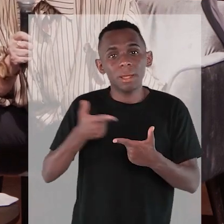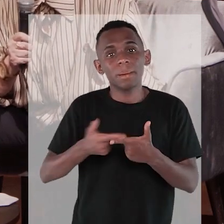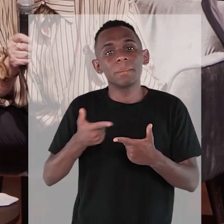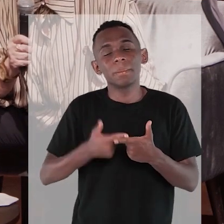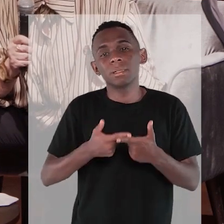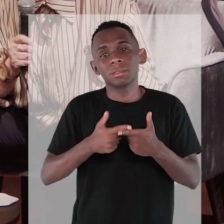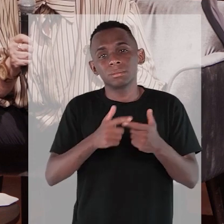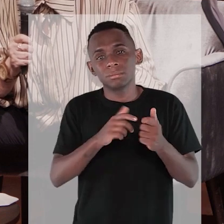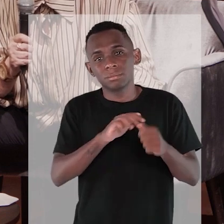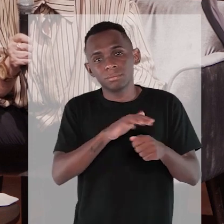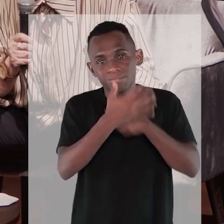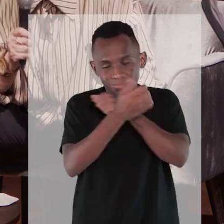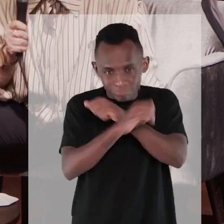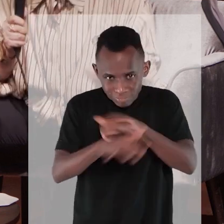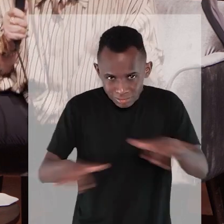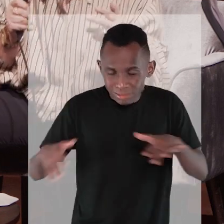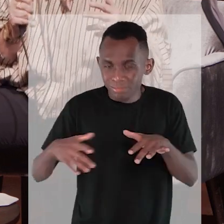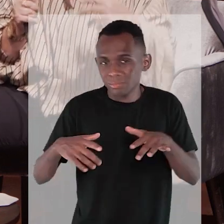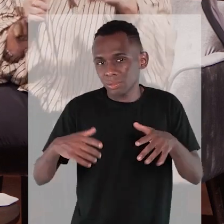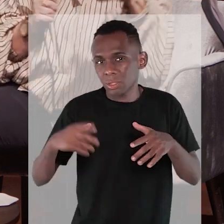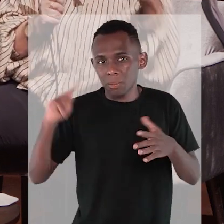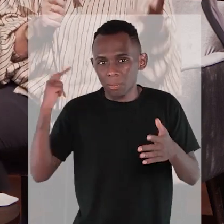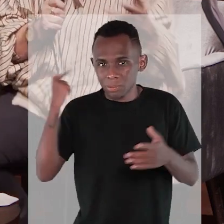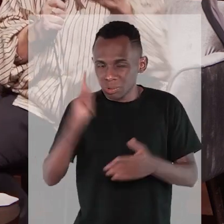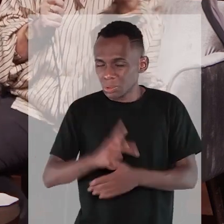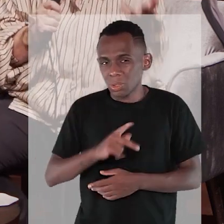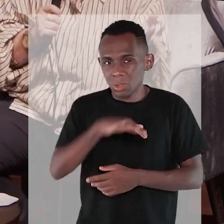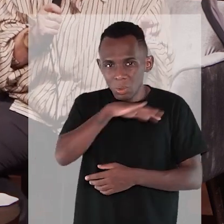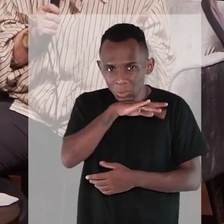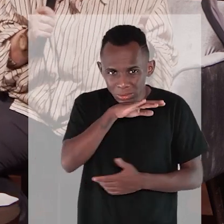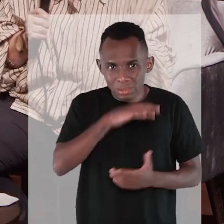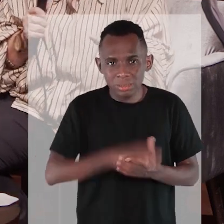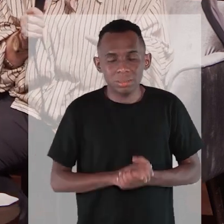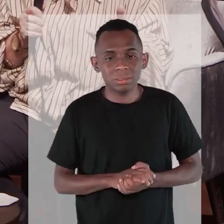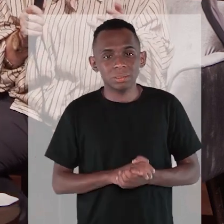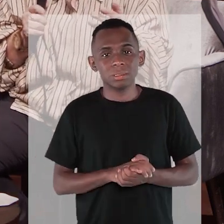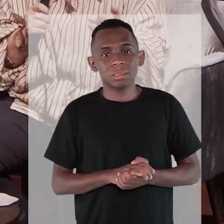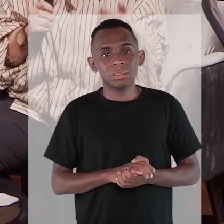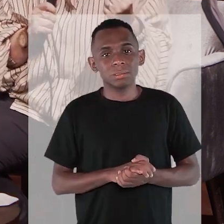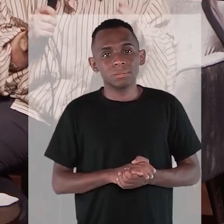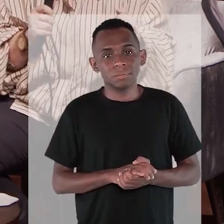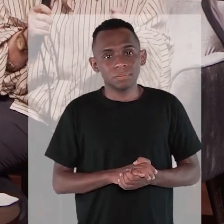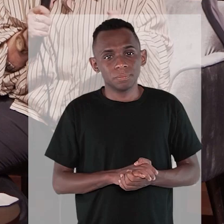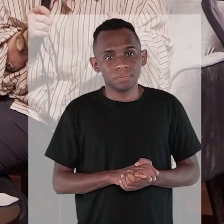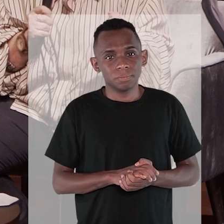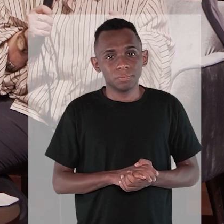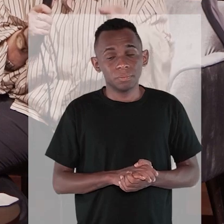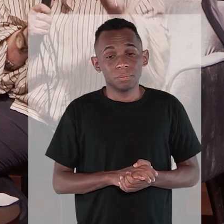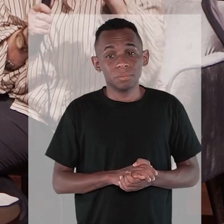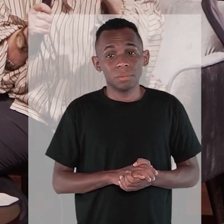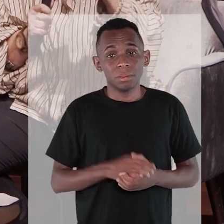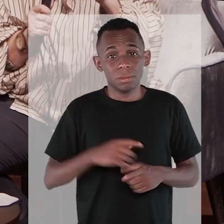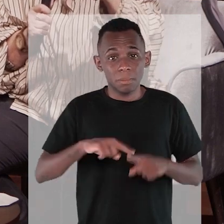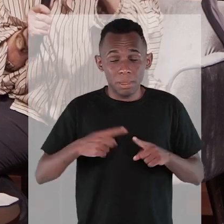não tranquilo da nossa história, por essa série de fatores, individualmente, ou no espaço